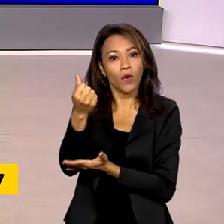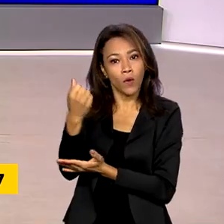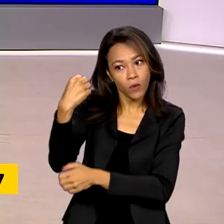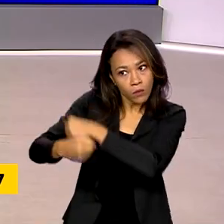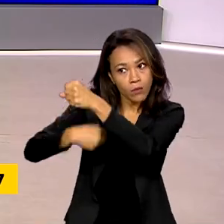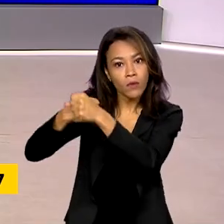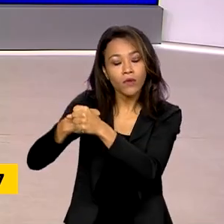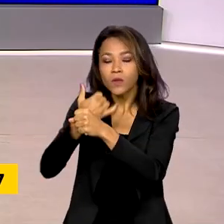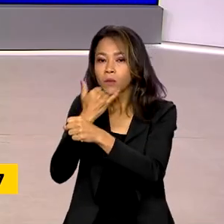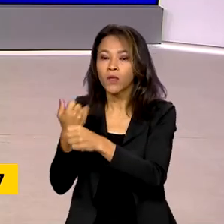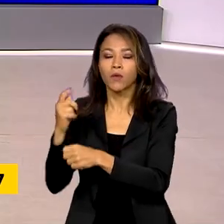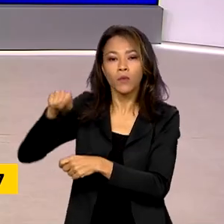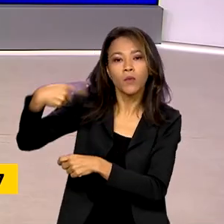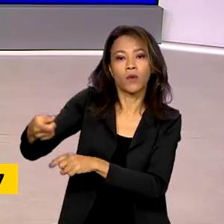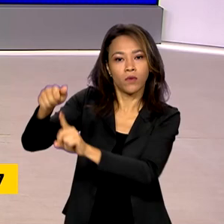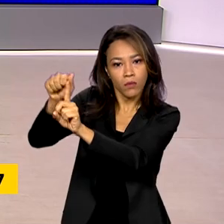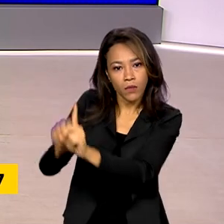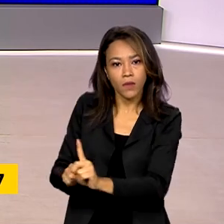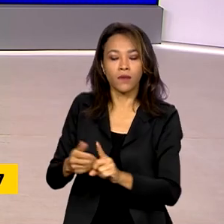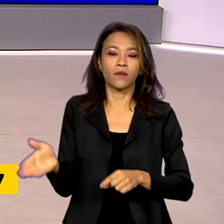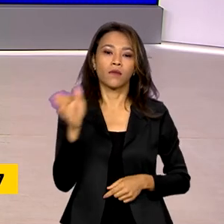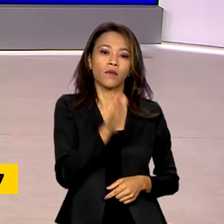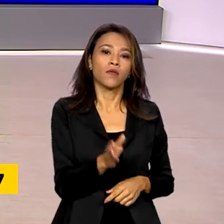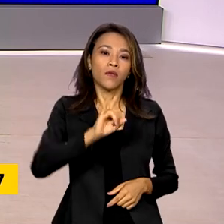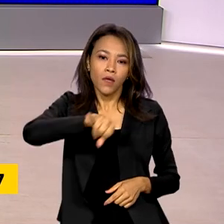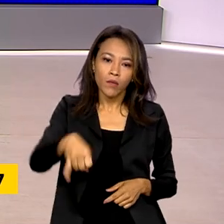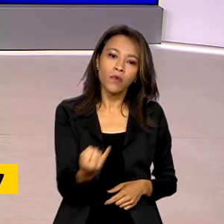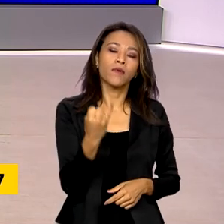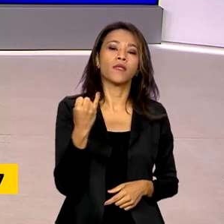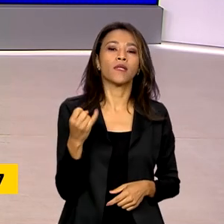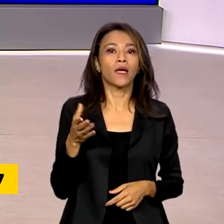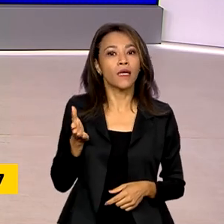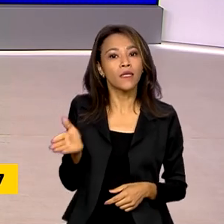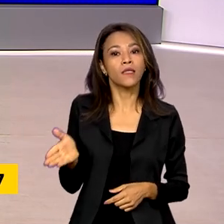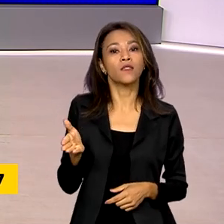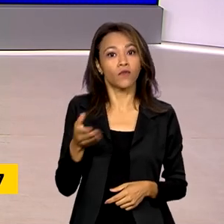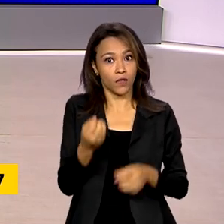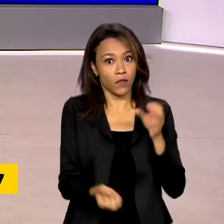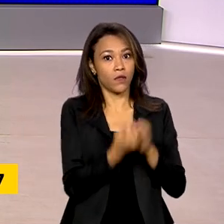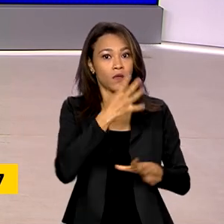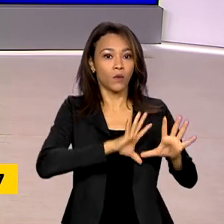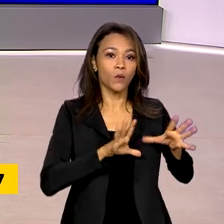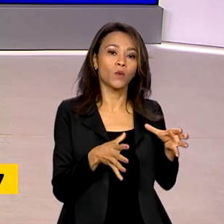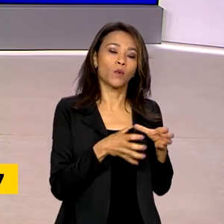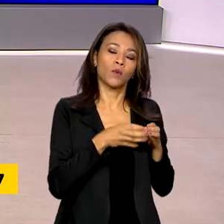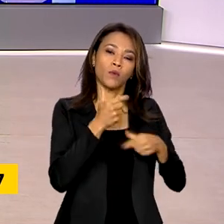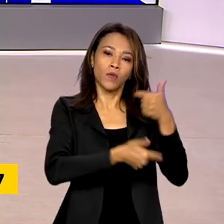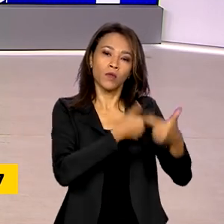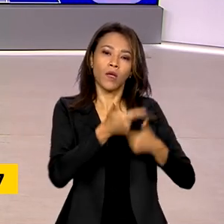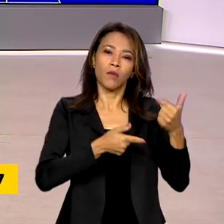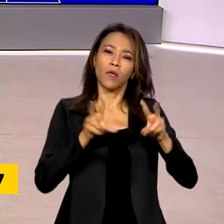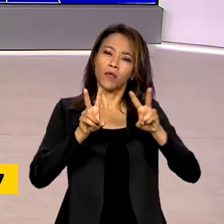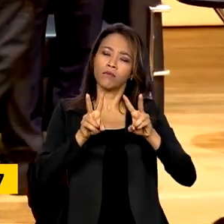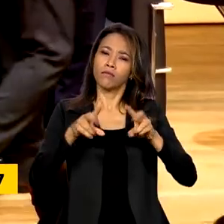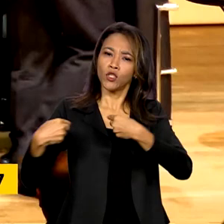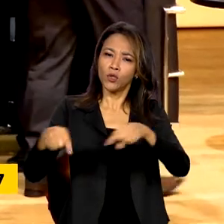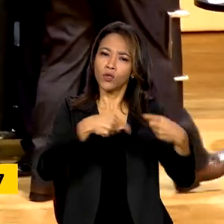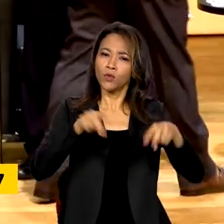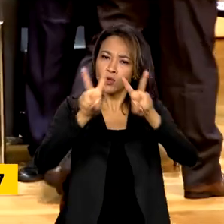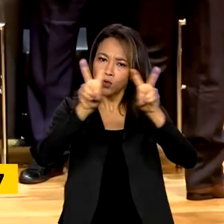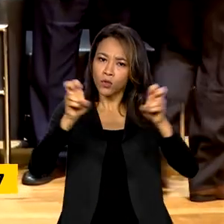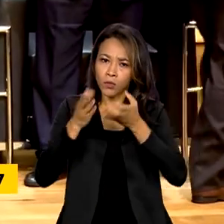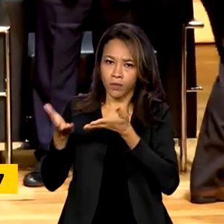para aproveitar melhor a produção nacional do produto, foi criado um grupo de trabalho para discutir o setor.